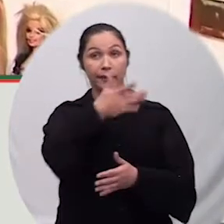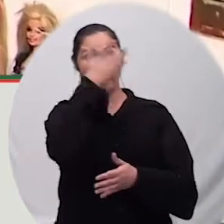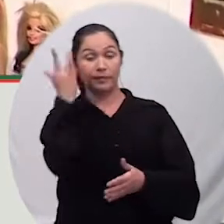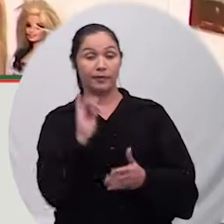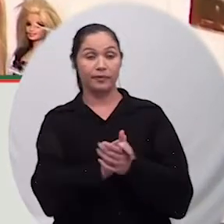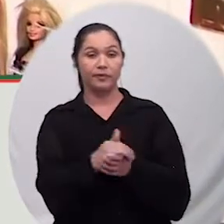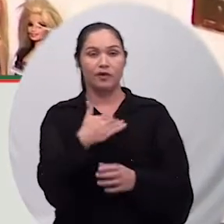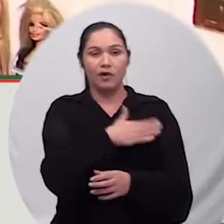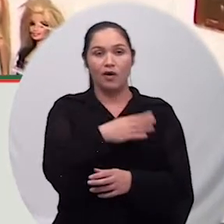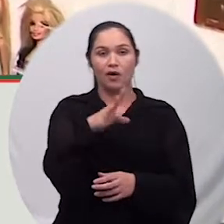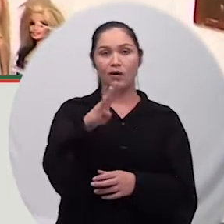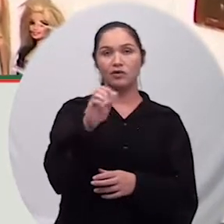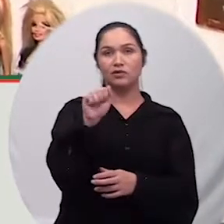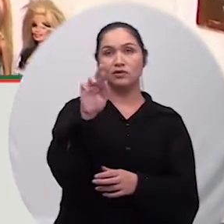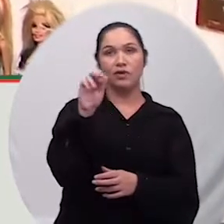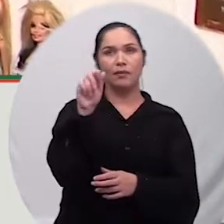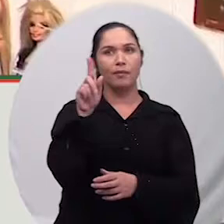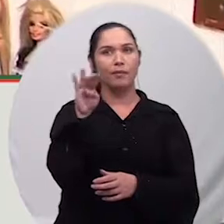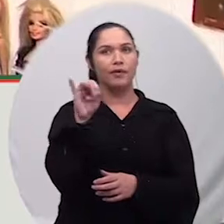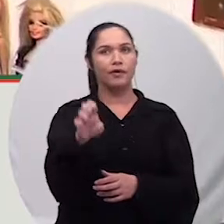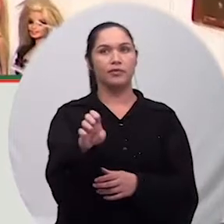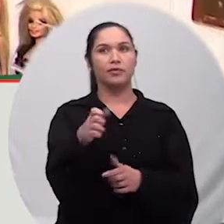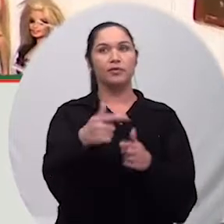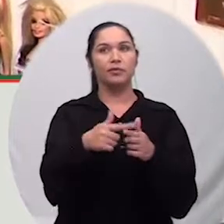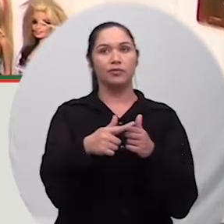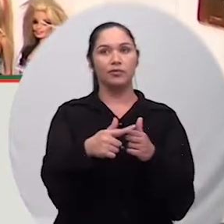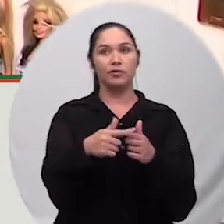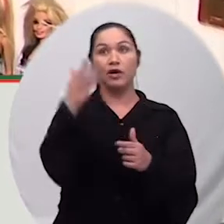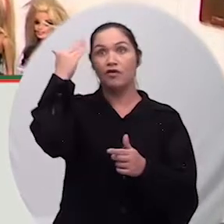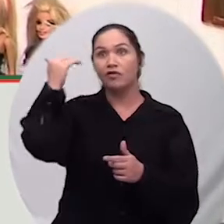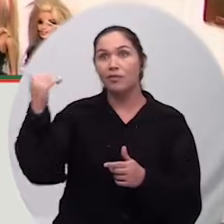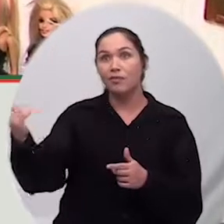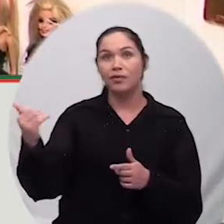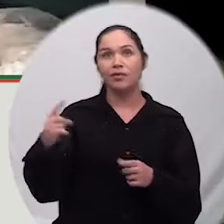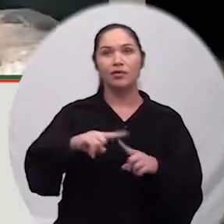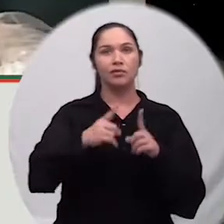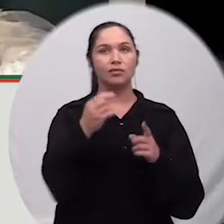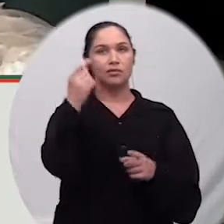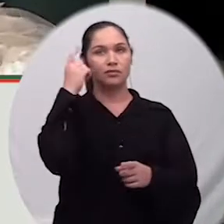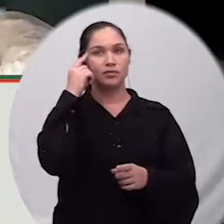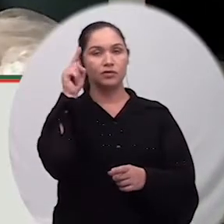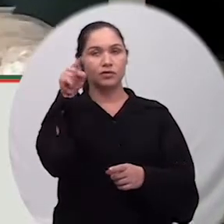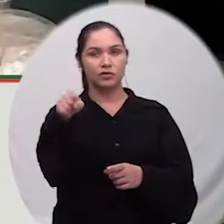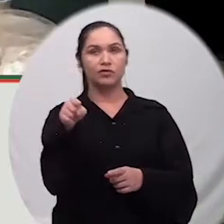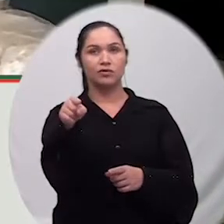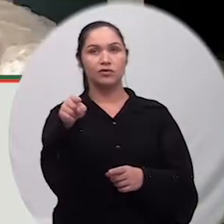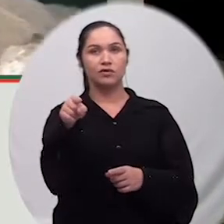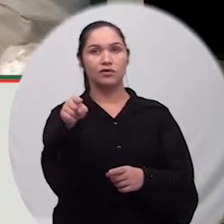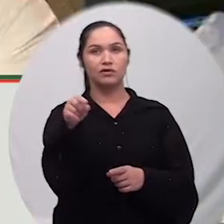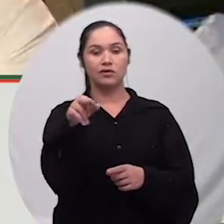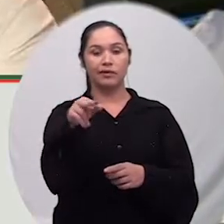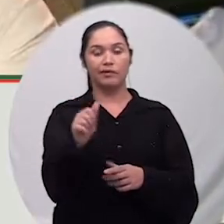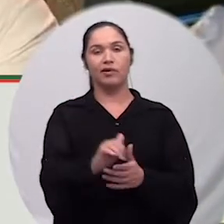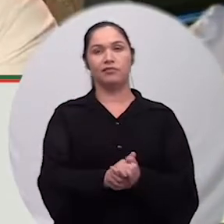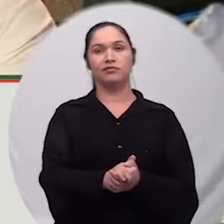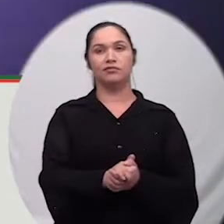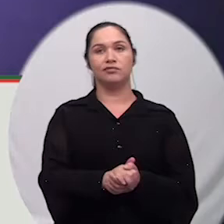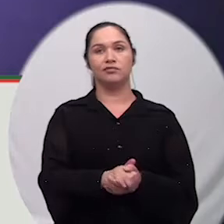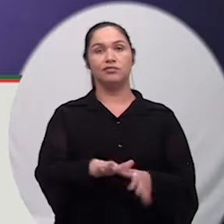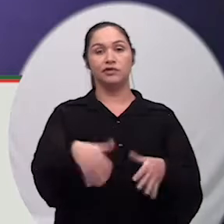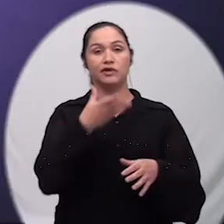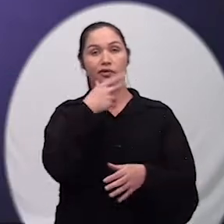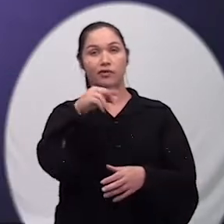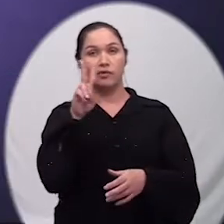mais famosa do mundo. Mas agora imagina ela se inspirando em você. E o trabalho do Vânio é praticamente isso.